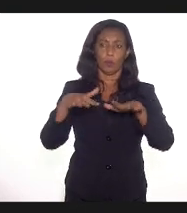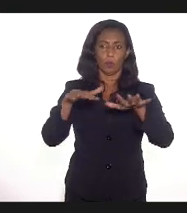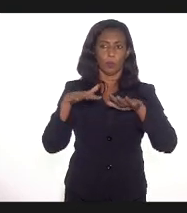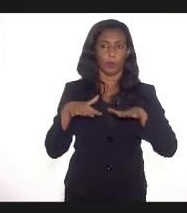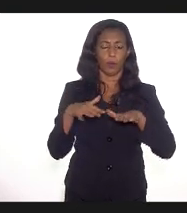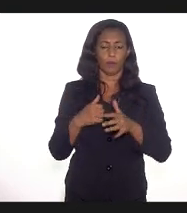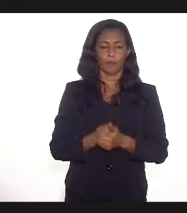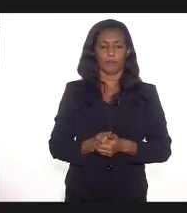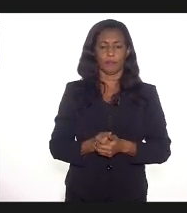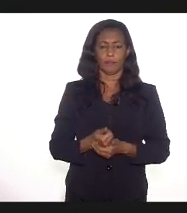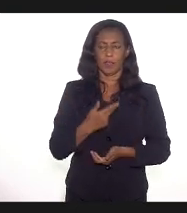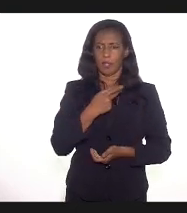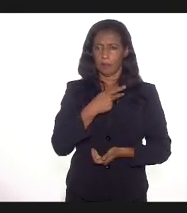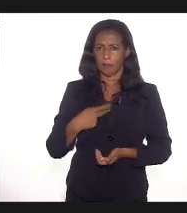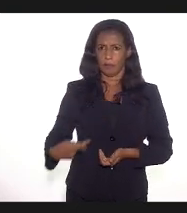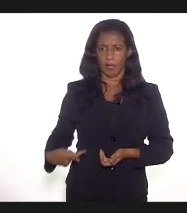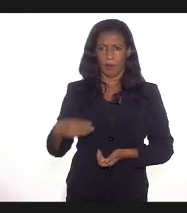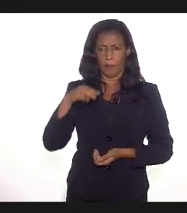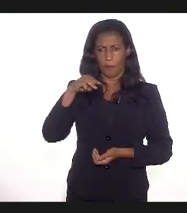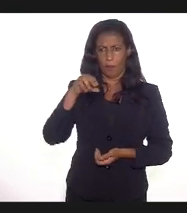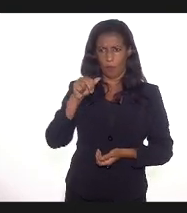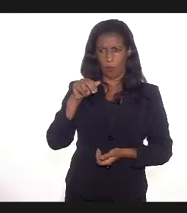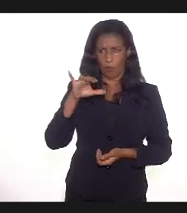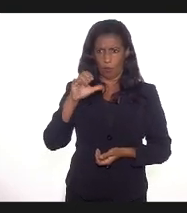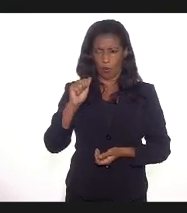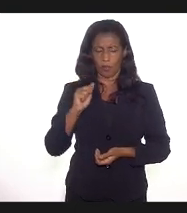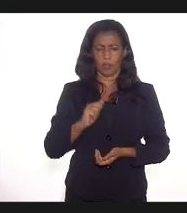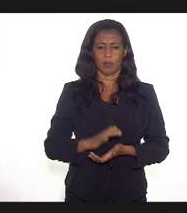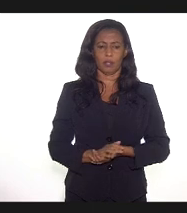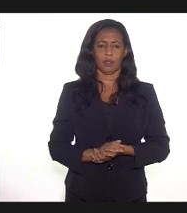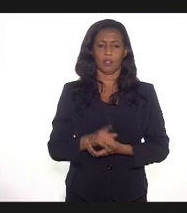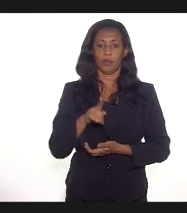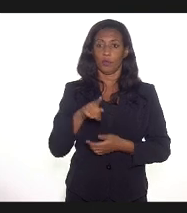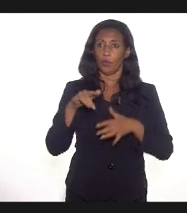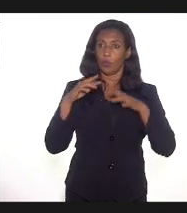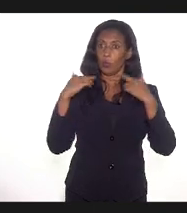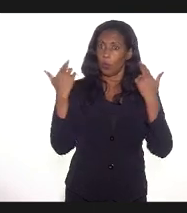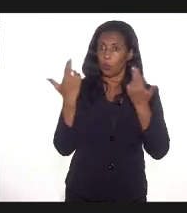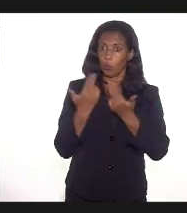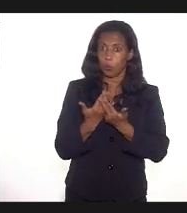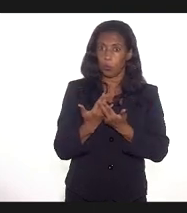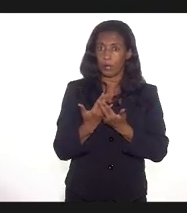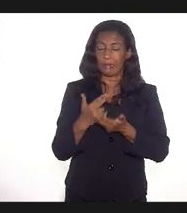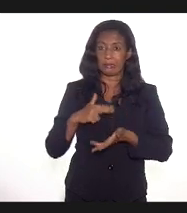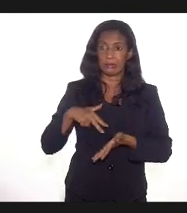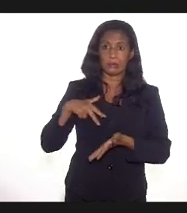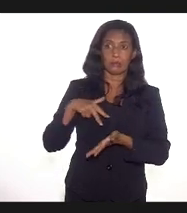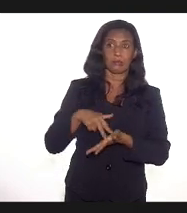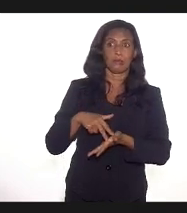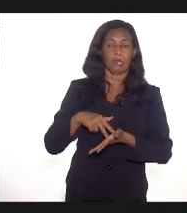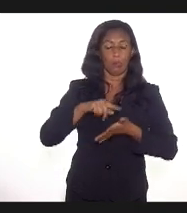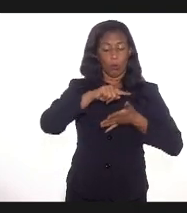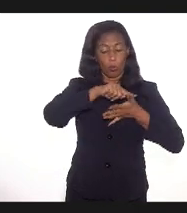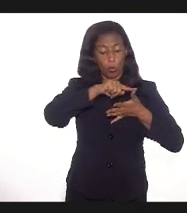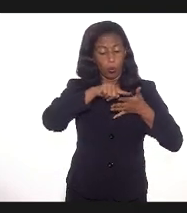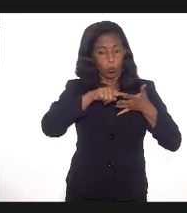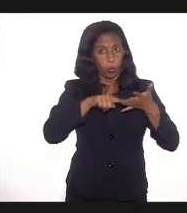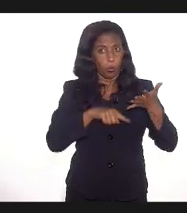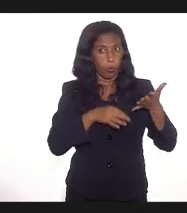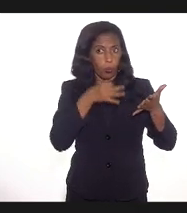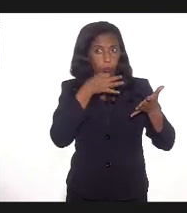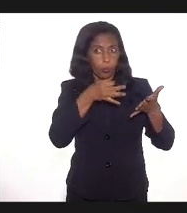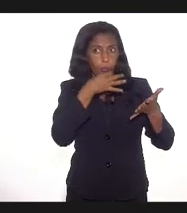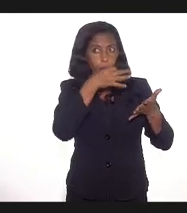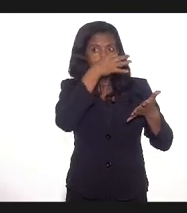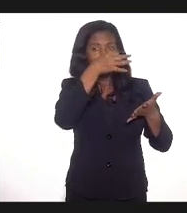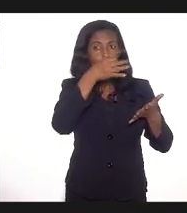assim, brilhantemente pela nossa deputada Mônica Francisco, foi uma audiência que levantou muitos pontos, né? Assim como o